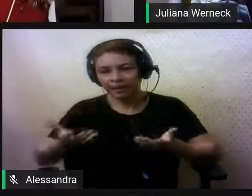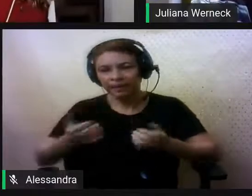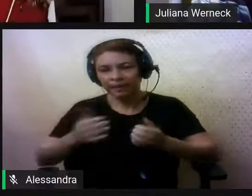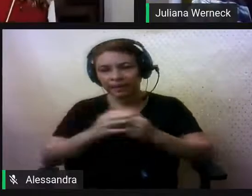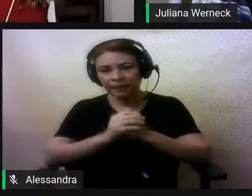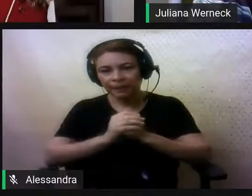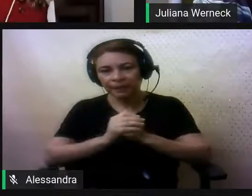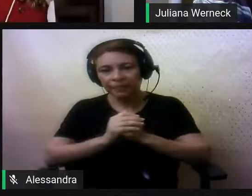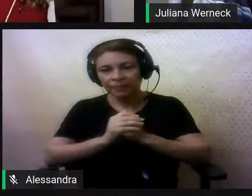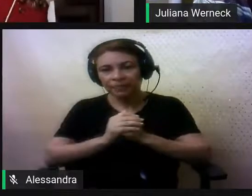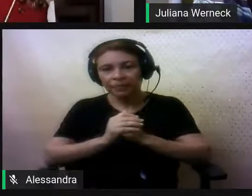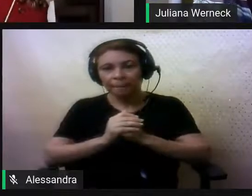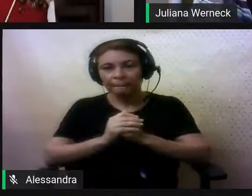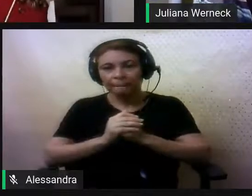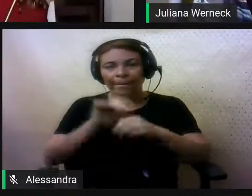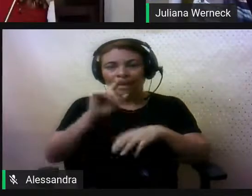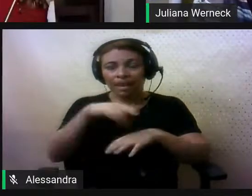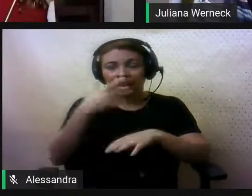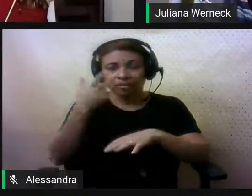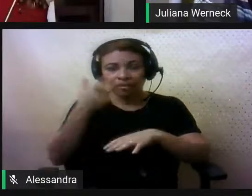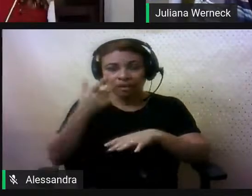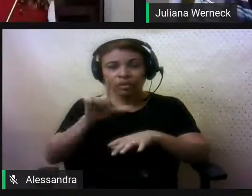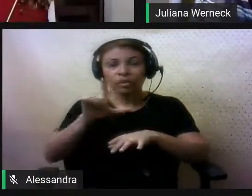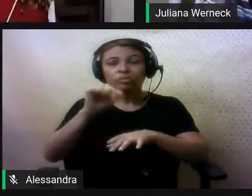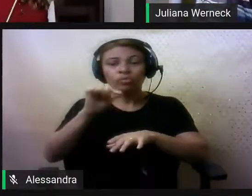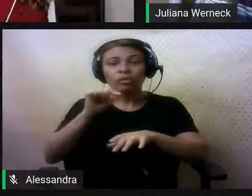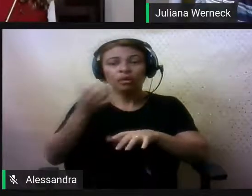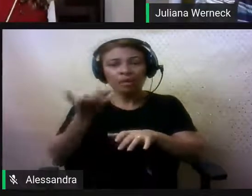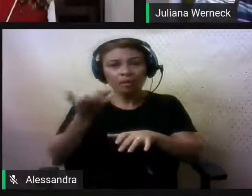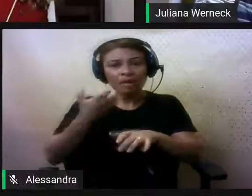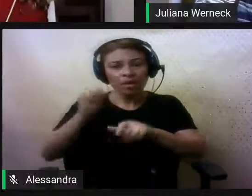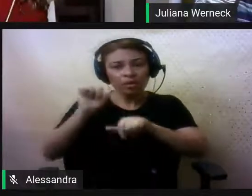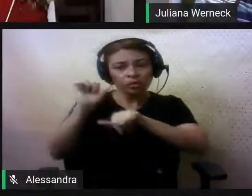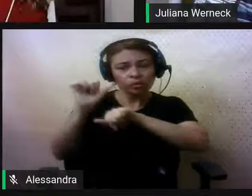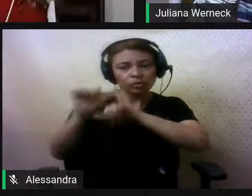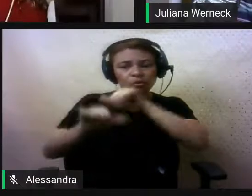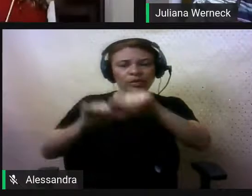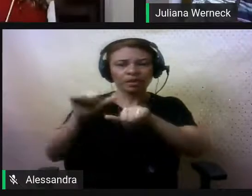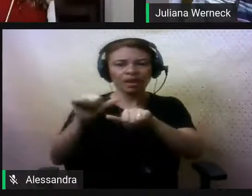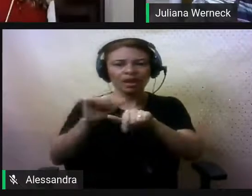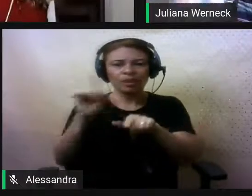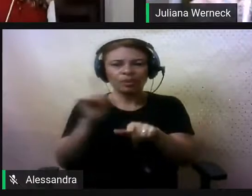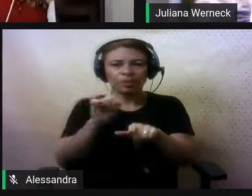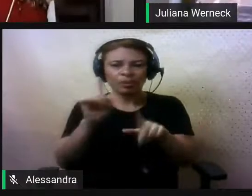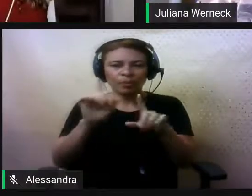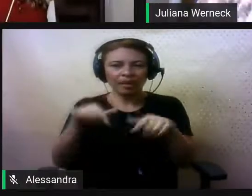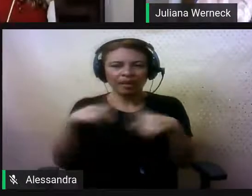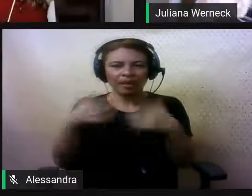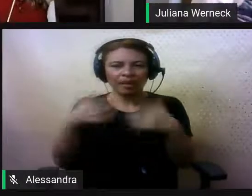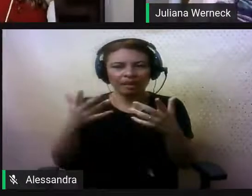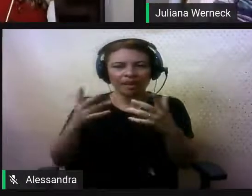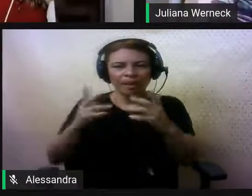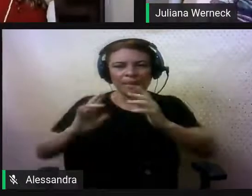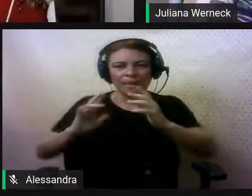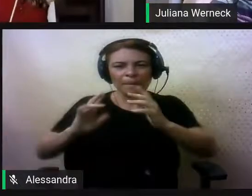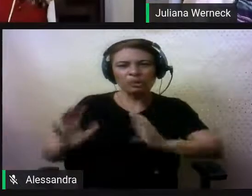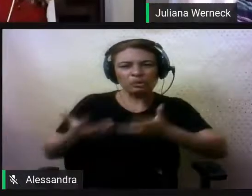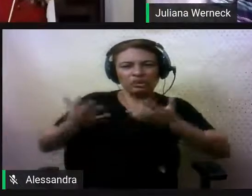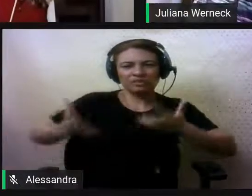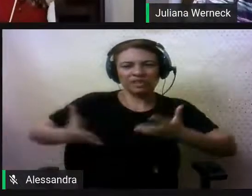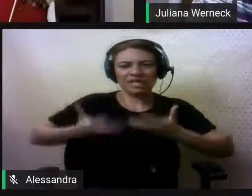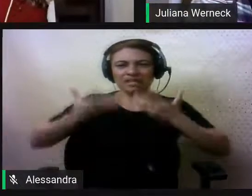Quando eu digo, Ju, assim, eu sou o que eu escolho me tornar, não é querendo trazer aquela motivação barata de tipo